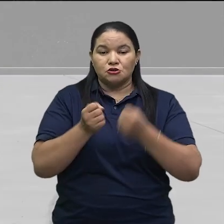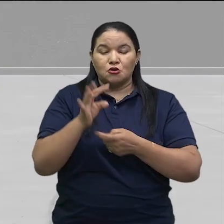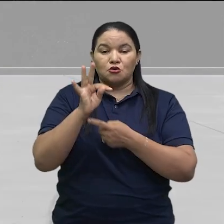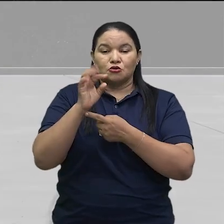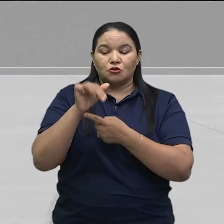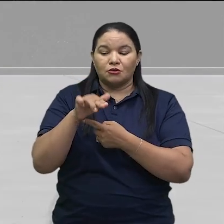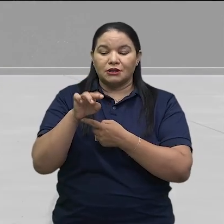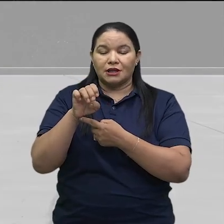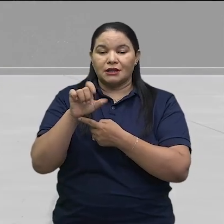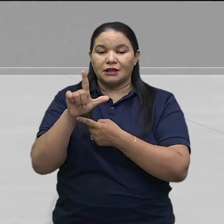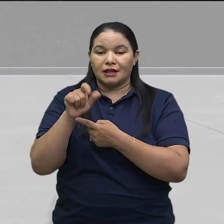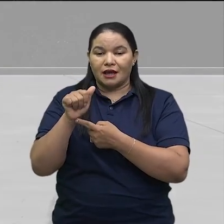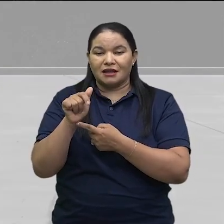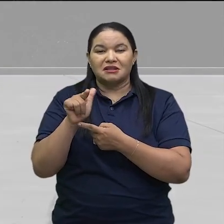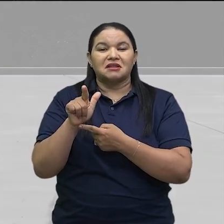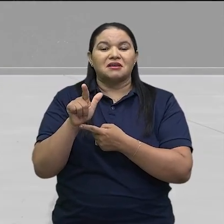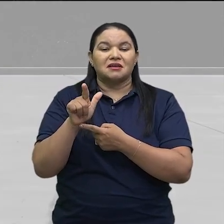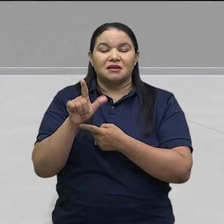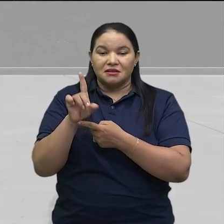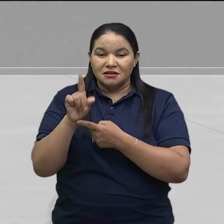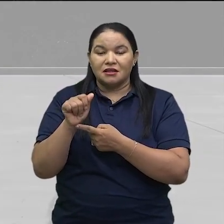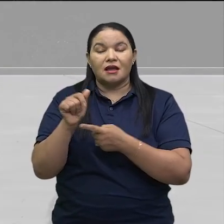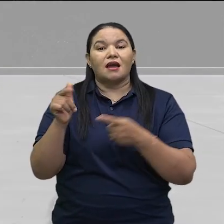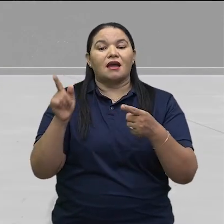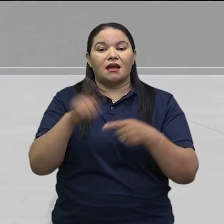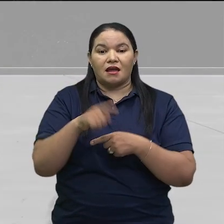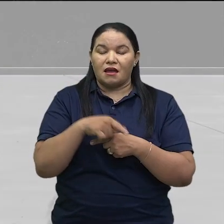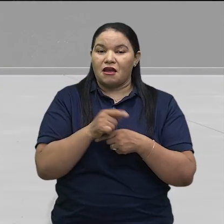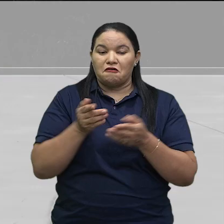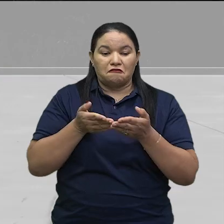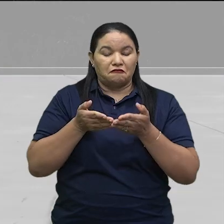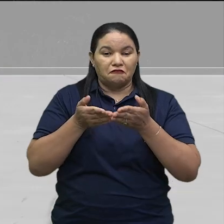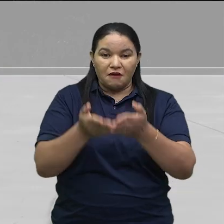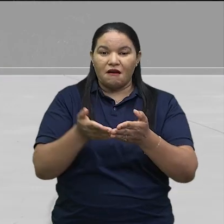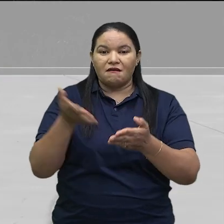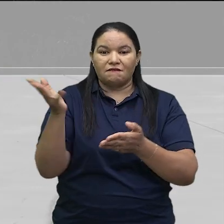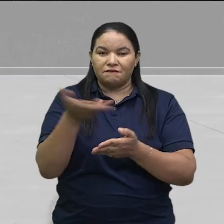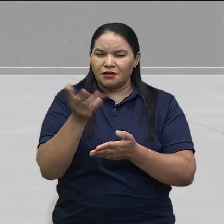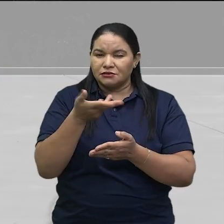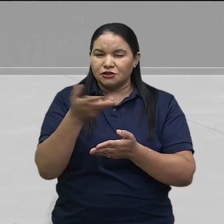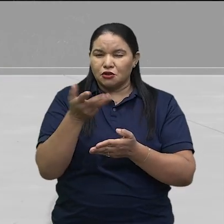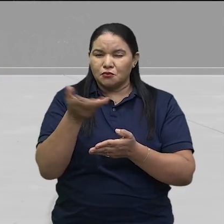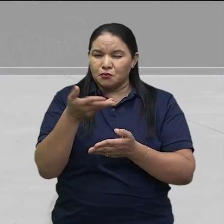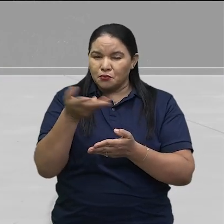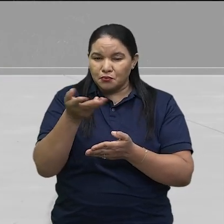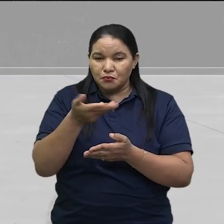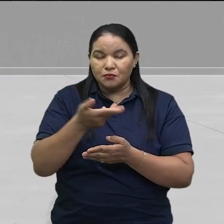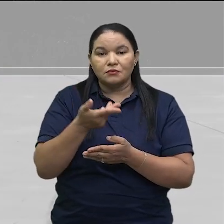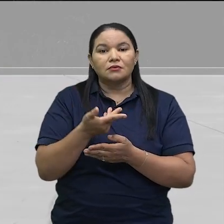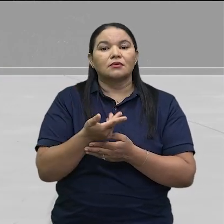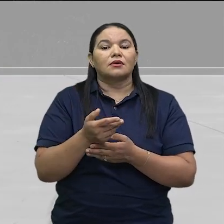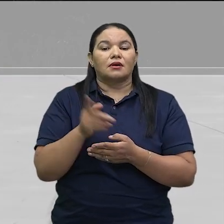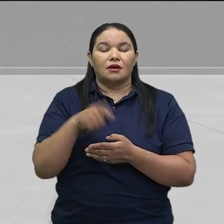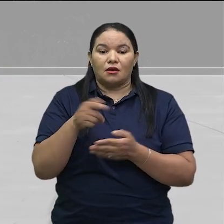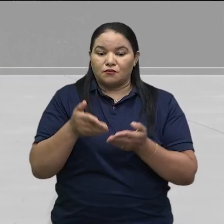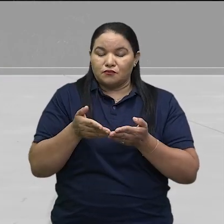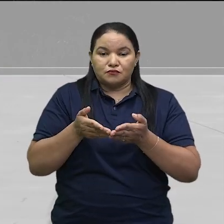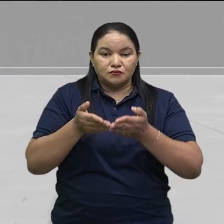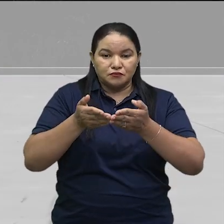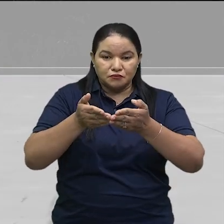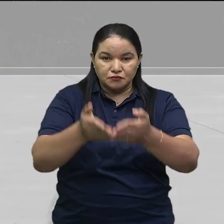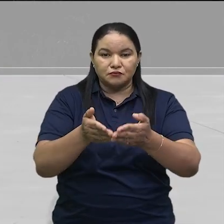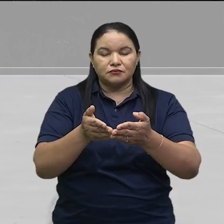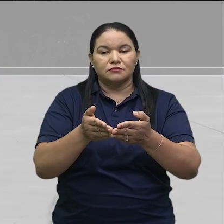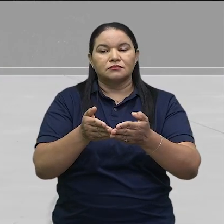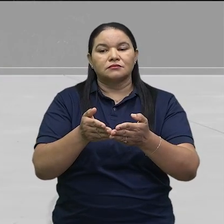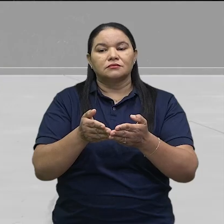produtos de uma forma geral, tá? E esses navios viajam numa velocidade relativamente alta, tá? E é por onde, né, é